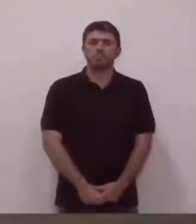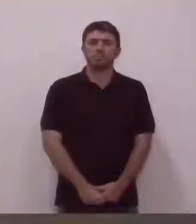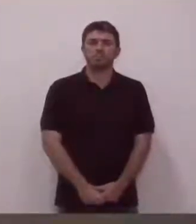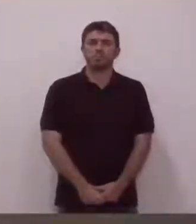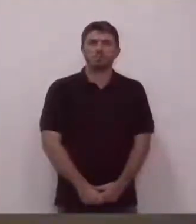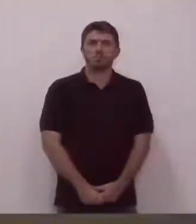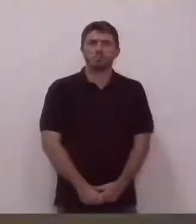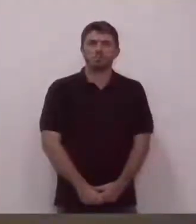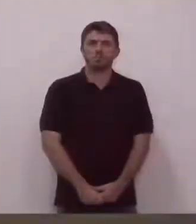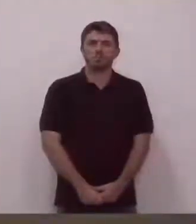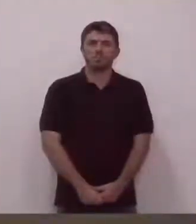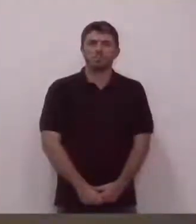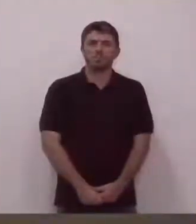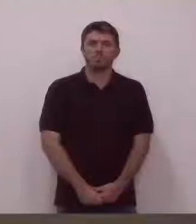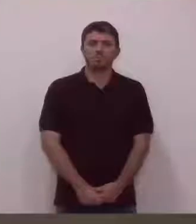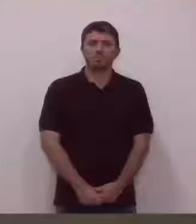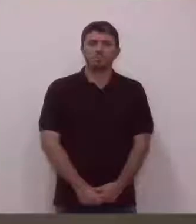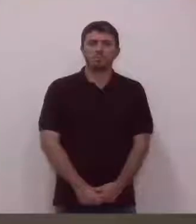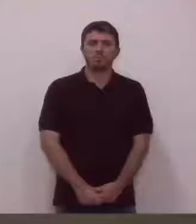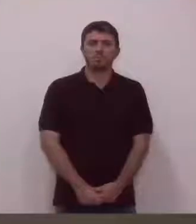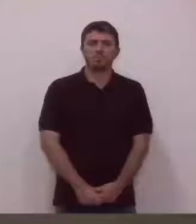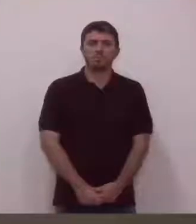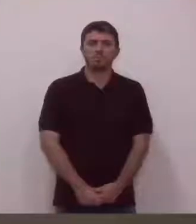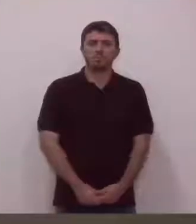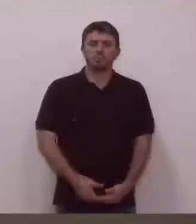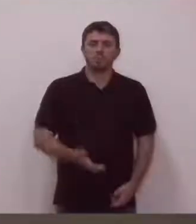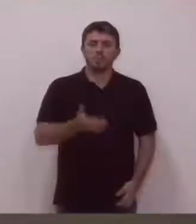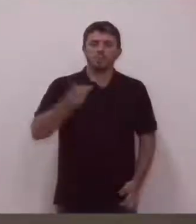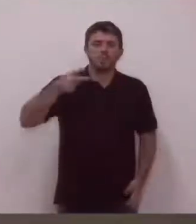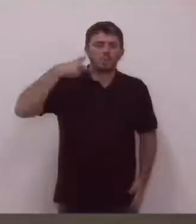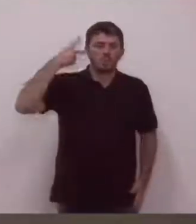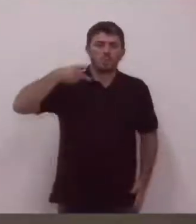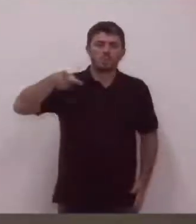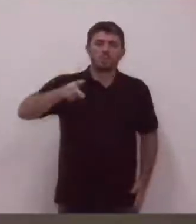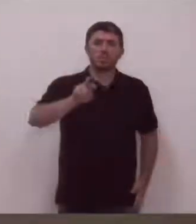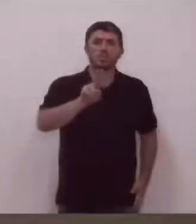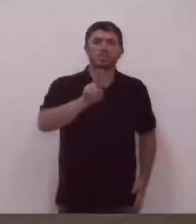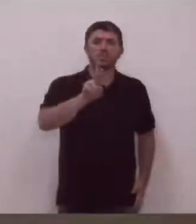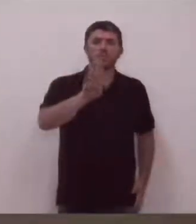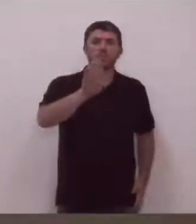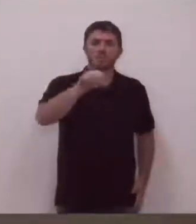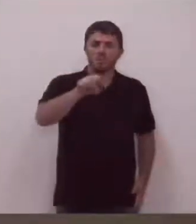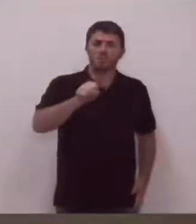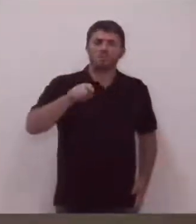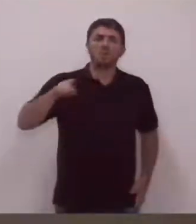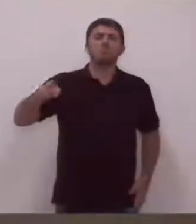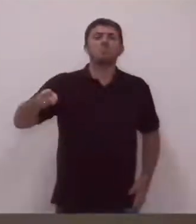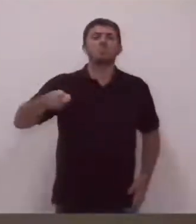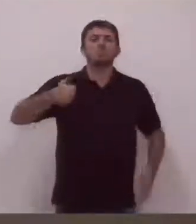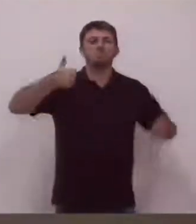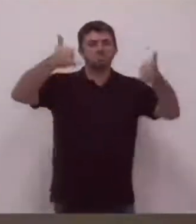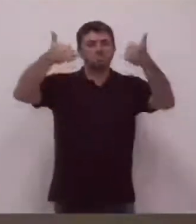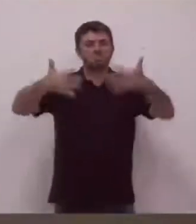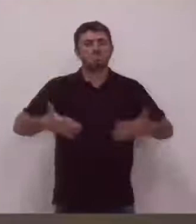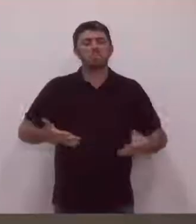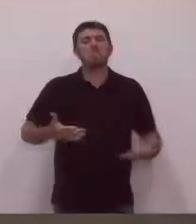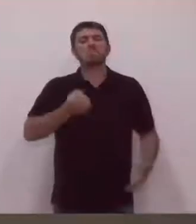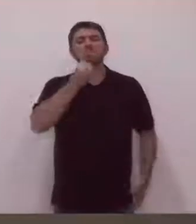Eu quero aqui dizer, vereador Rubens Nunes, que concordo com a fala do senhor, acho que o senhor foi muito bem, assim como a vereadora